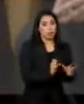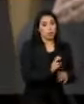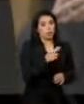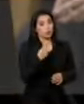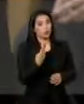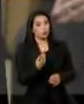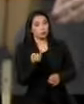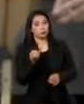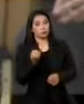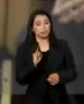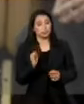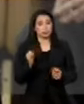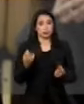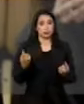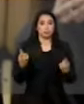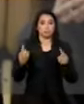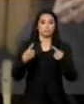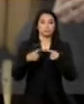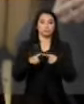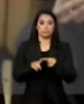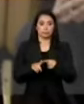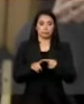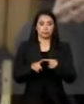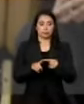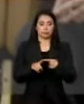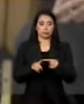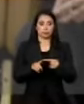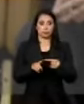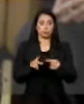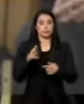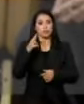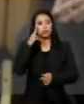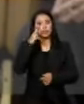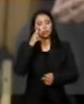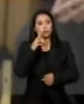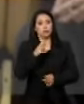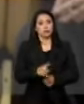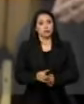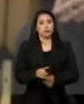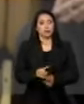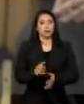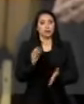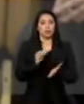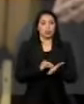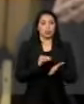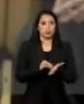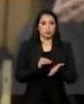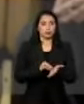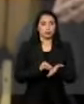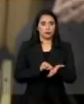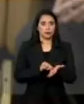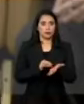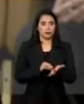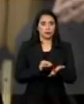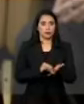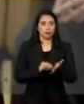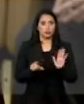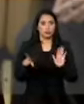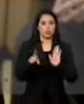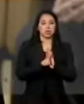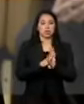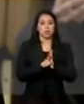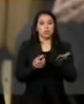outro lado, dando um privilégio à impunidade, fazendo com que as pessoas